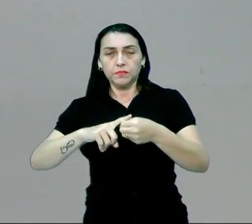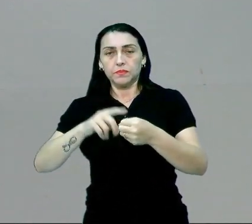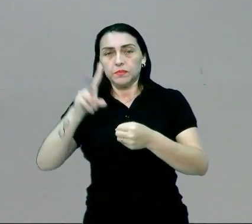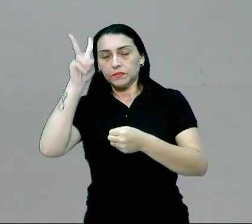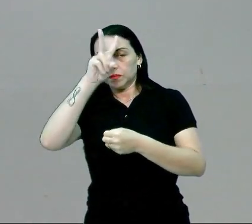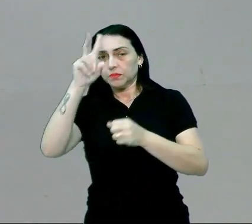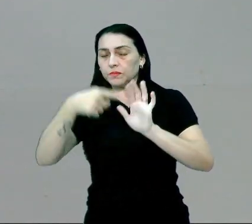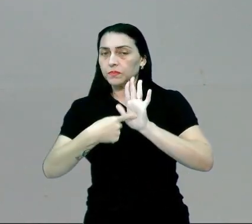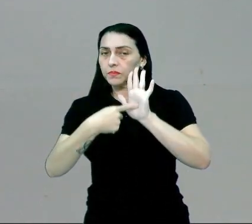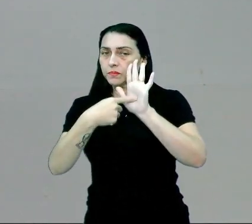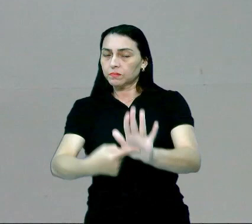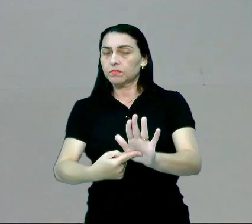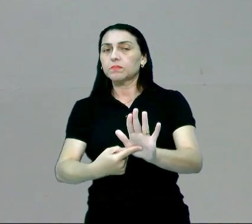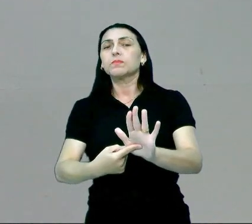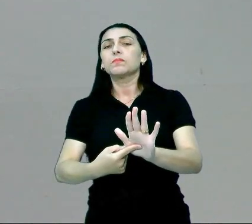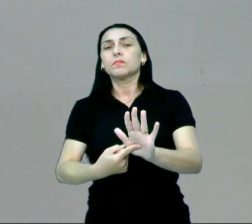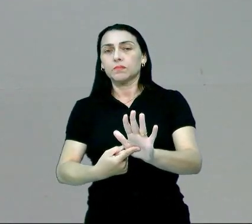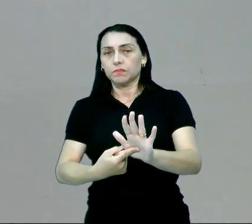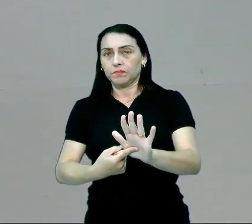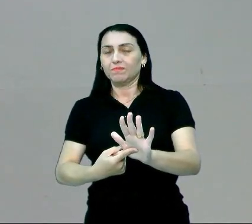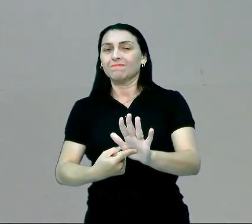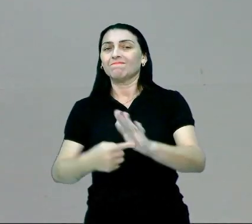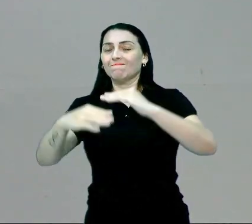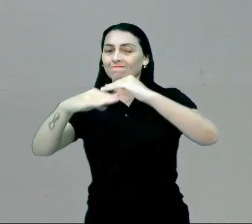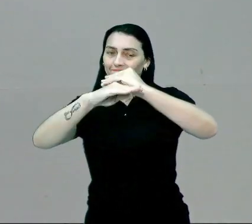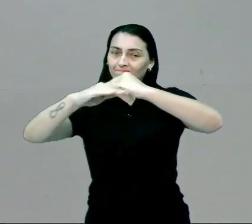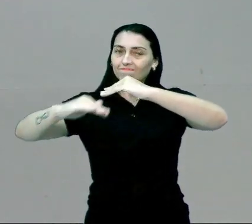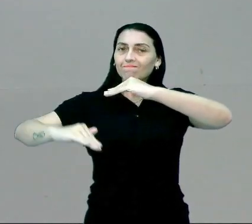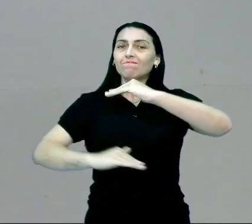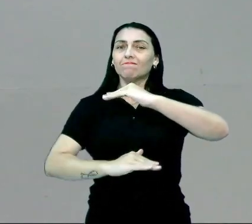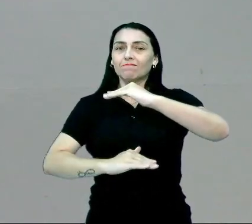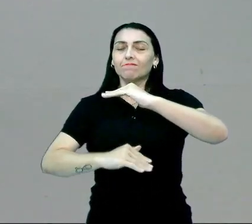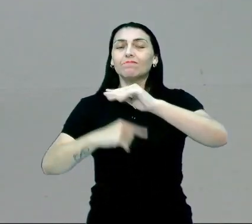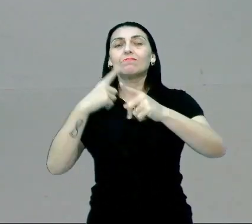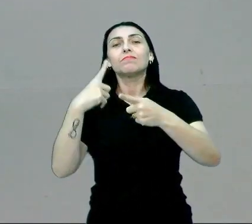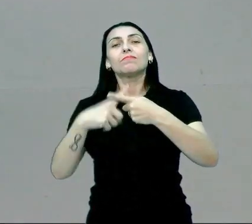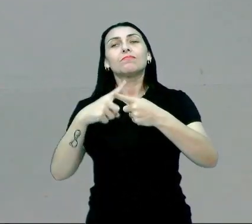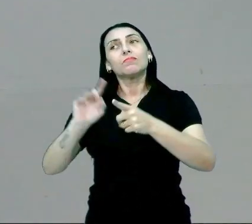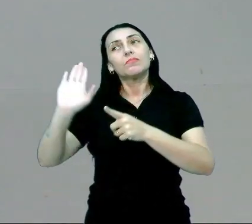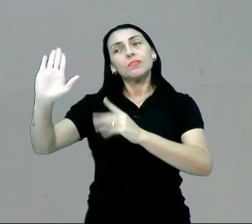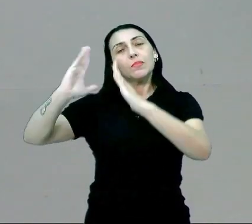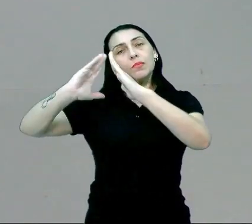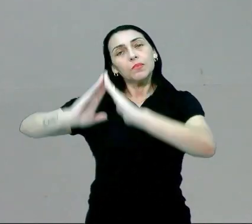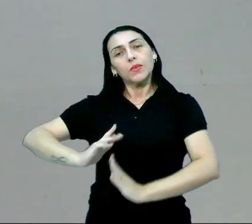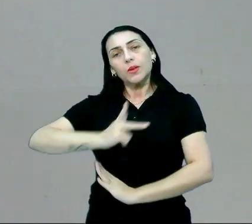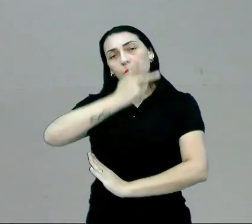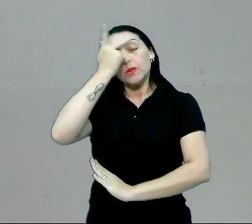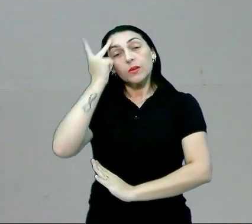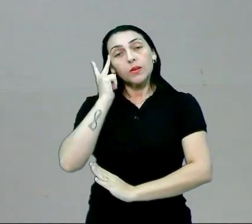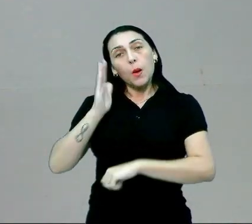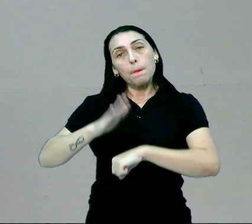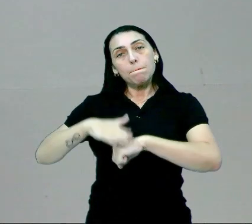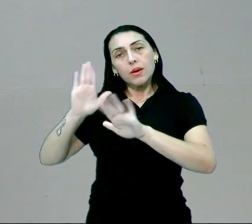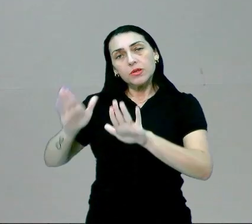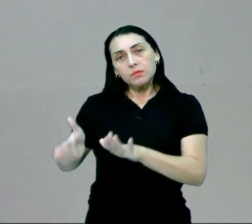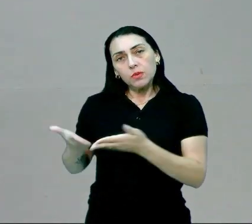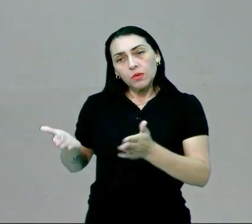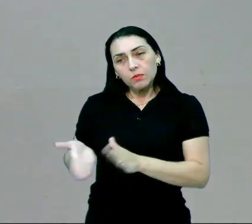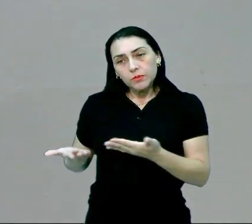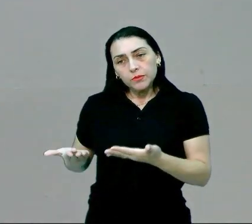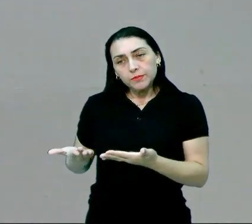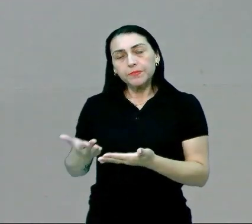reforçar, mostra a situação de desigualdade, porque ali residem geralmente os mais